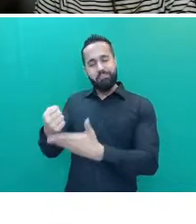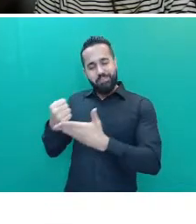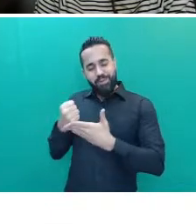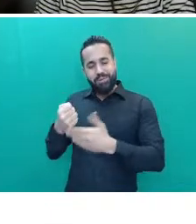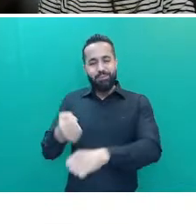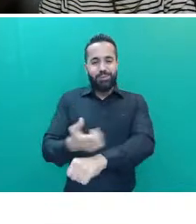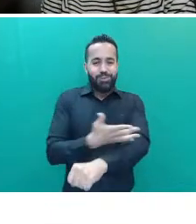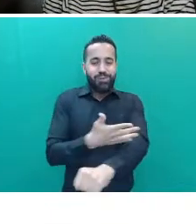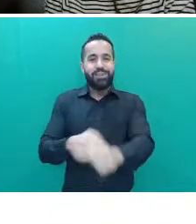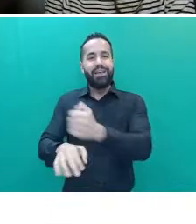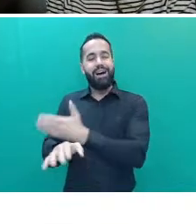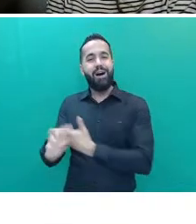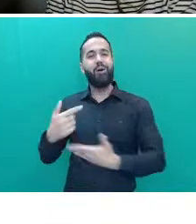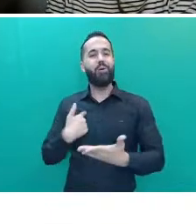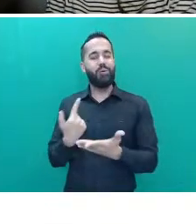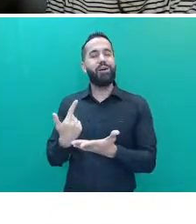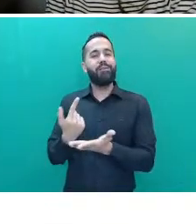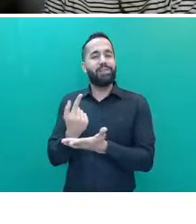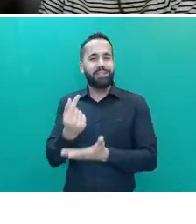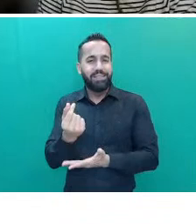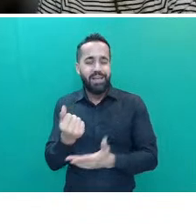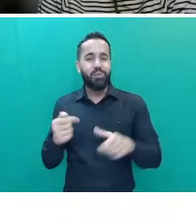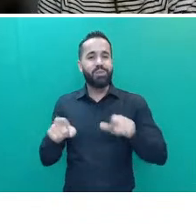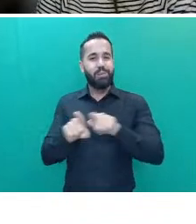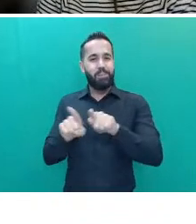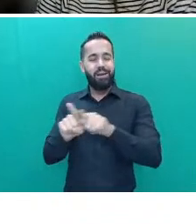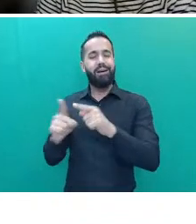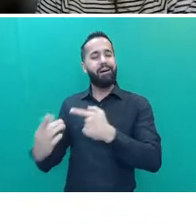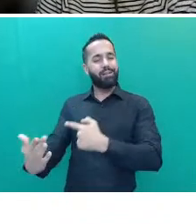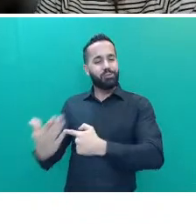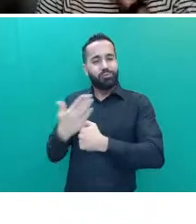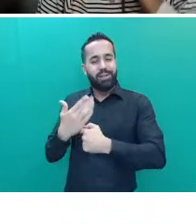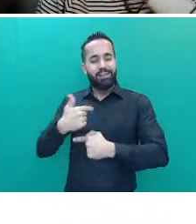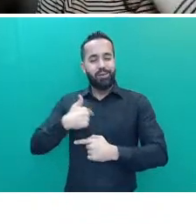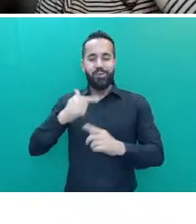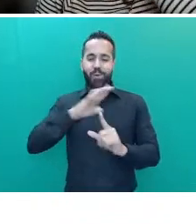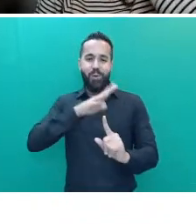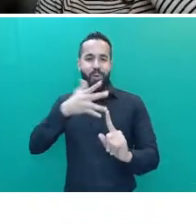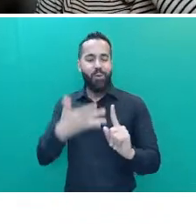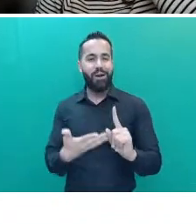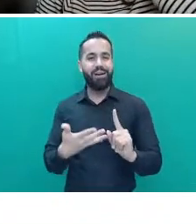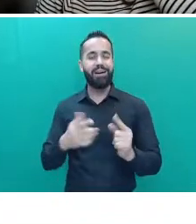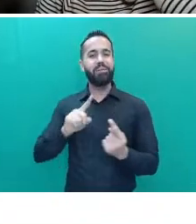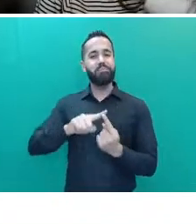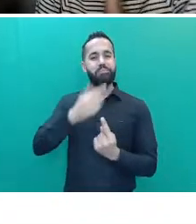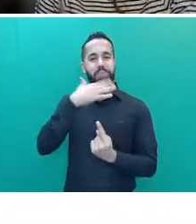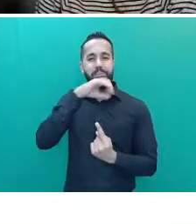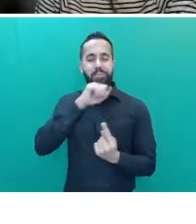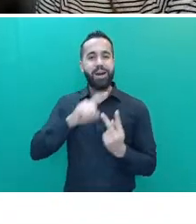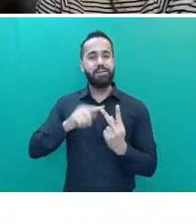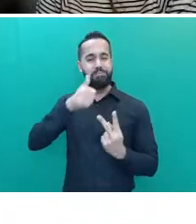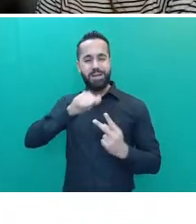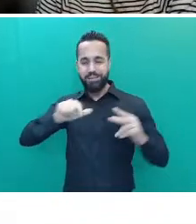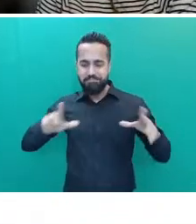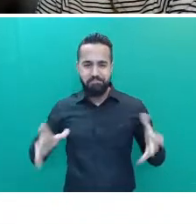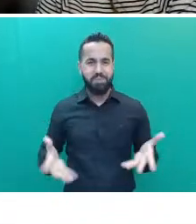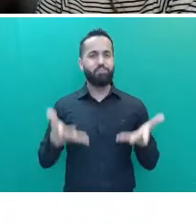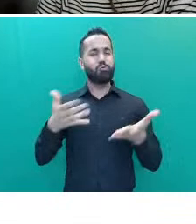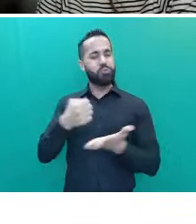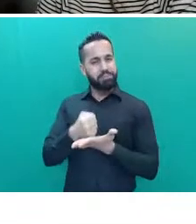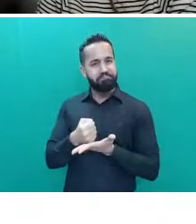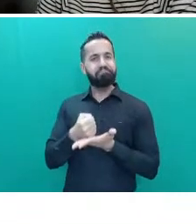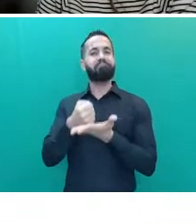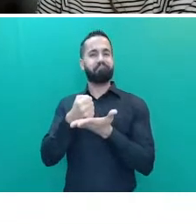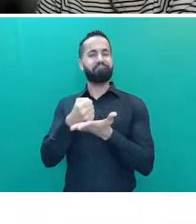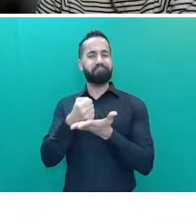financeiro, tudo, né, eu tenho a honra de ter pai e mãe que me impulsionam mesmo, sabe? Que me seguram, eles sabem,